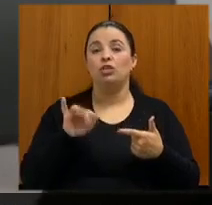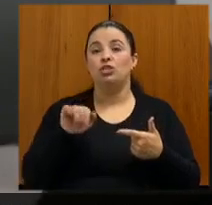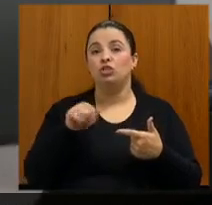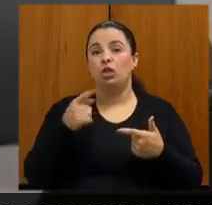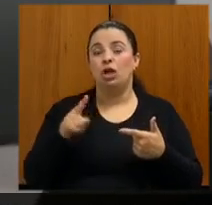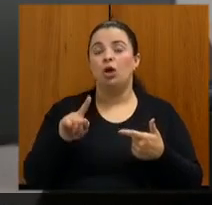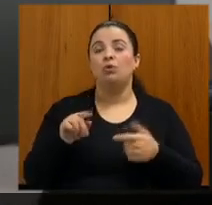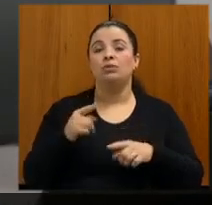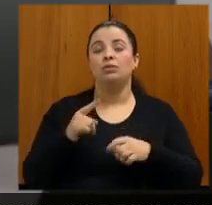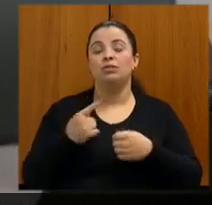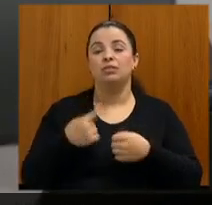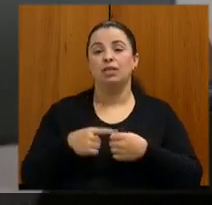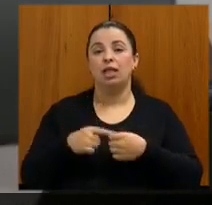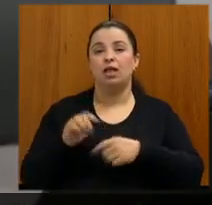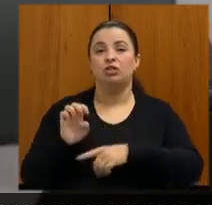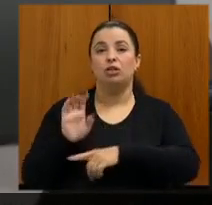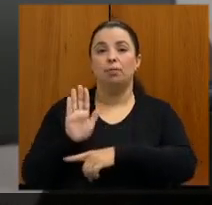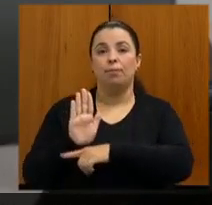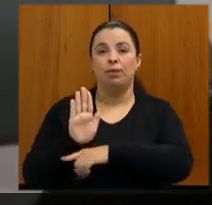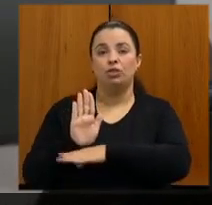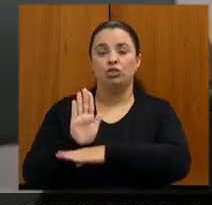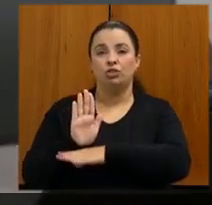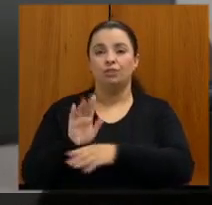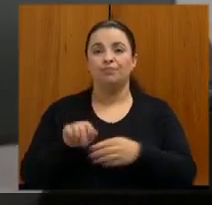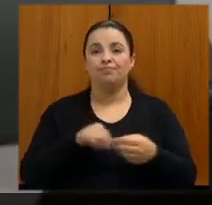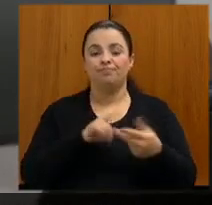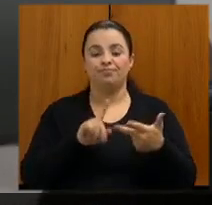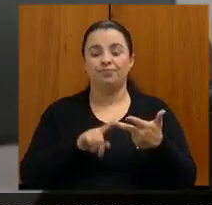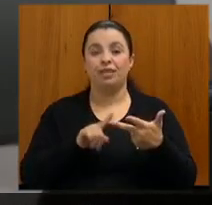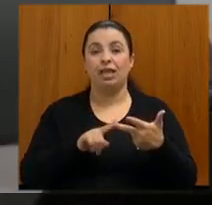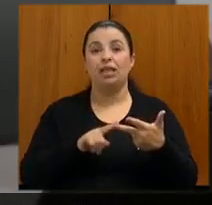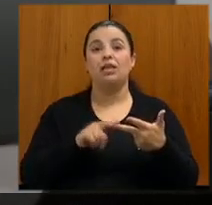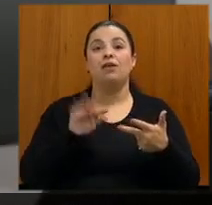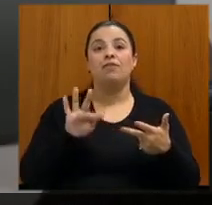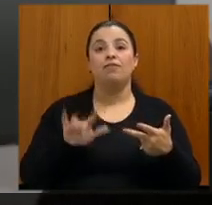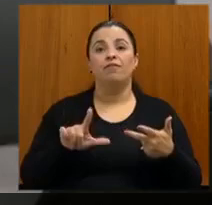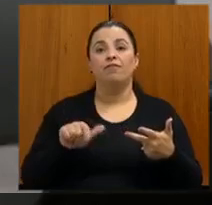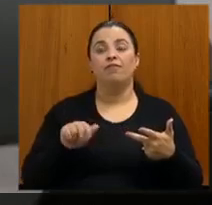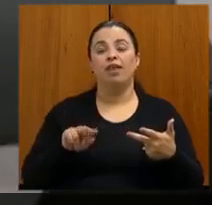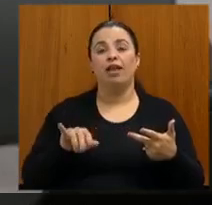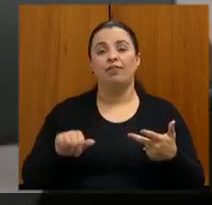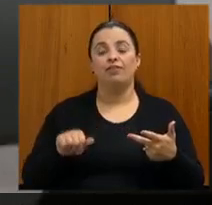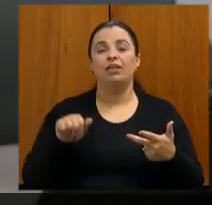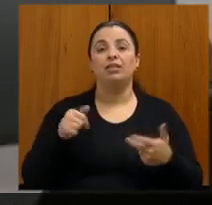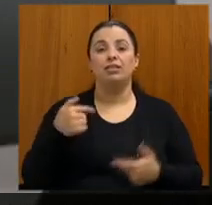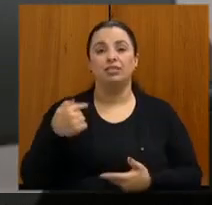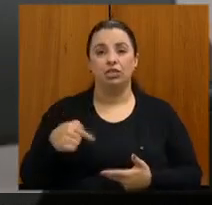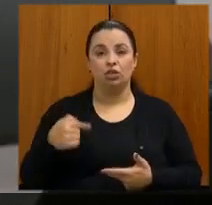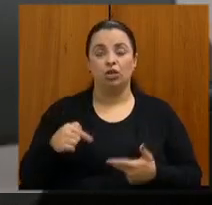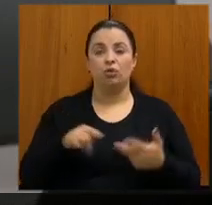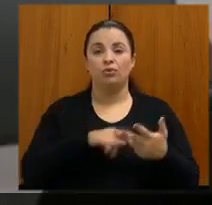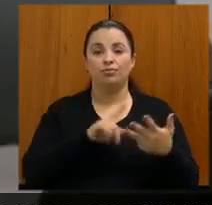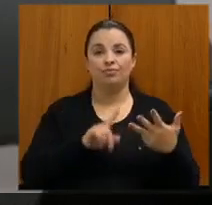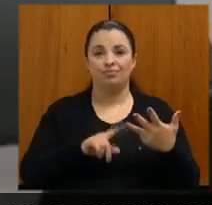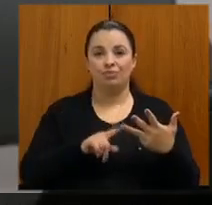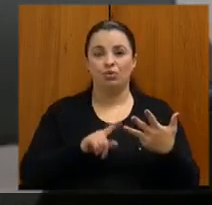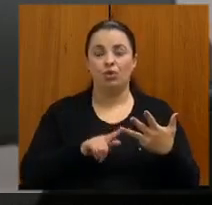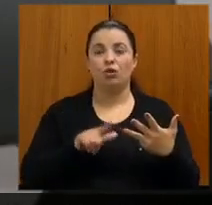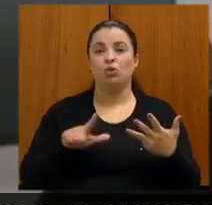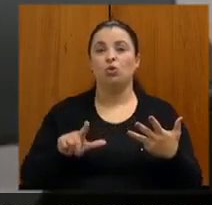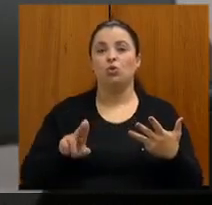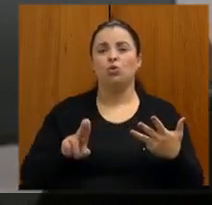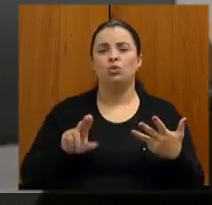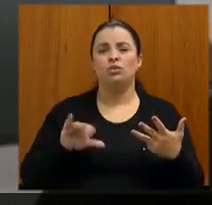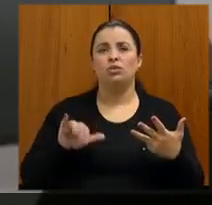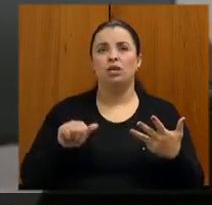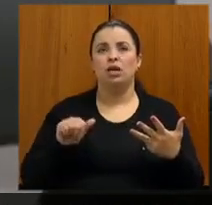TIM terceira é a Flávia Maria Silva de Sete Lagoas e o quarto é o Luciano do MLB